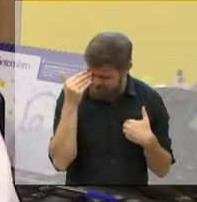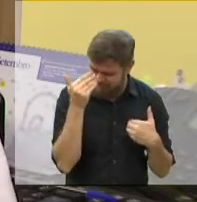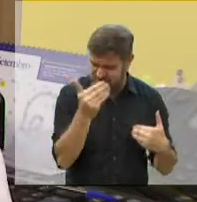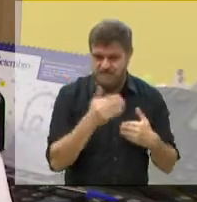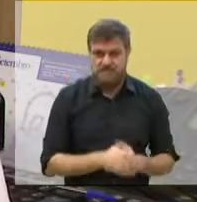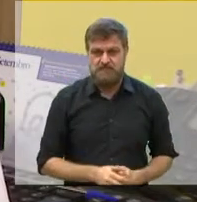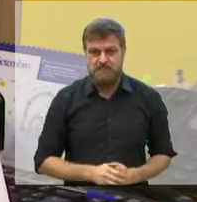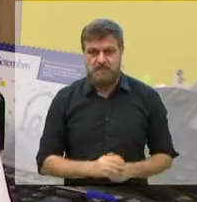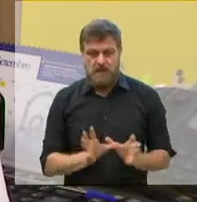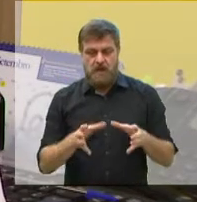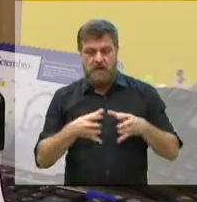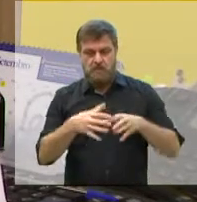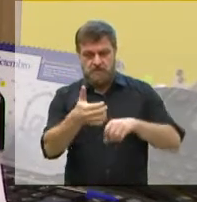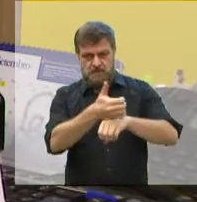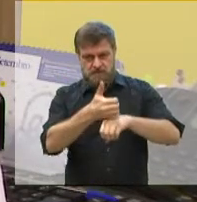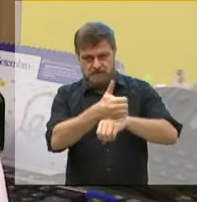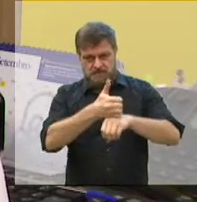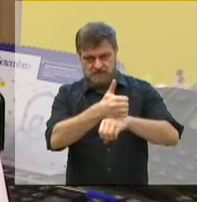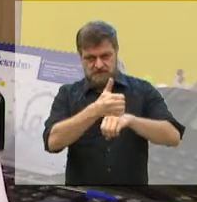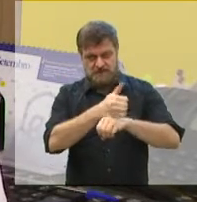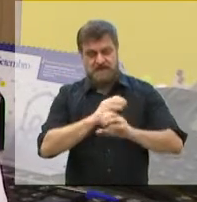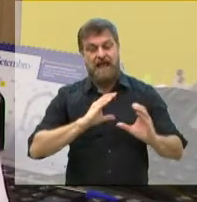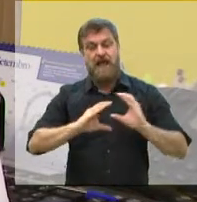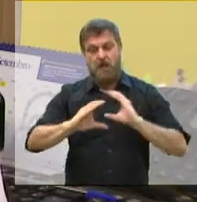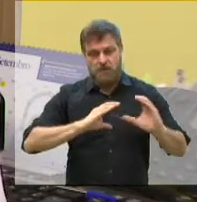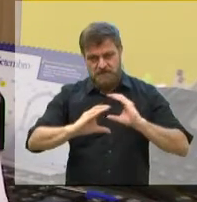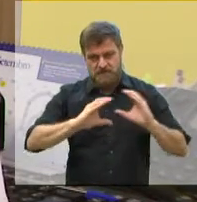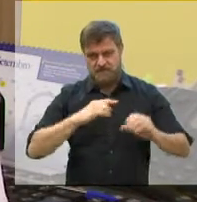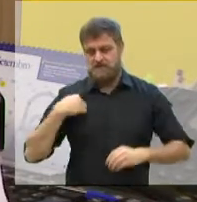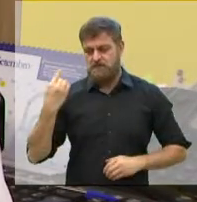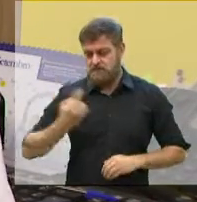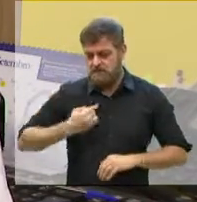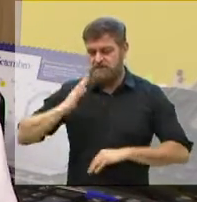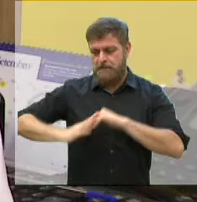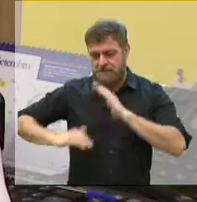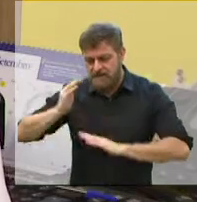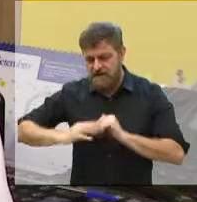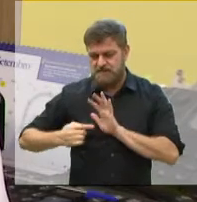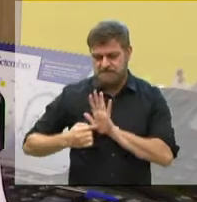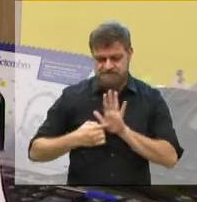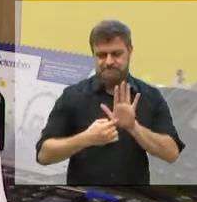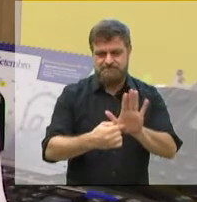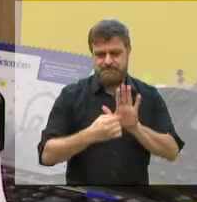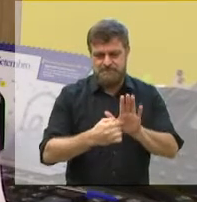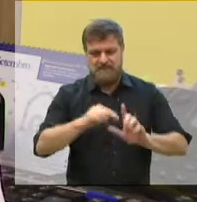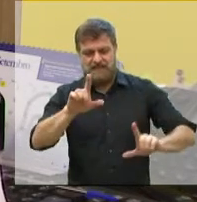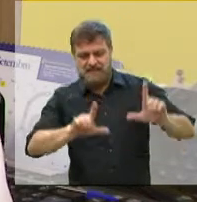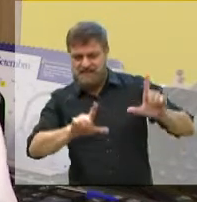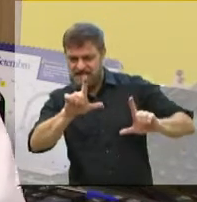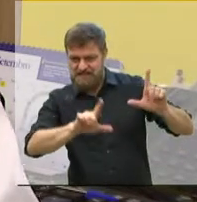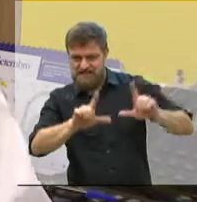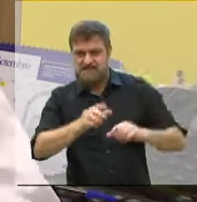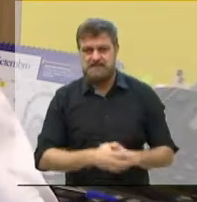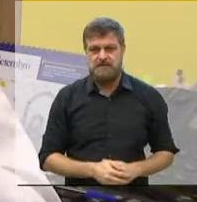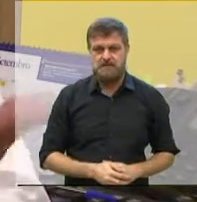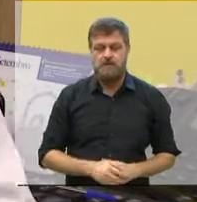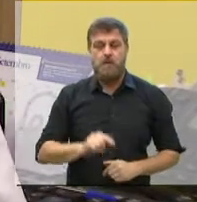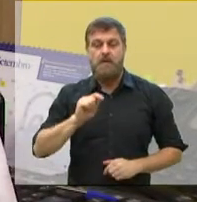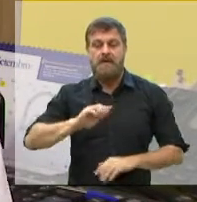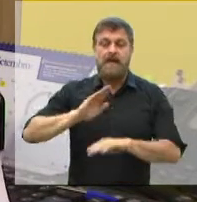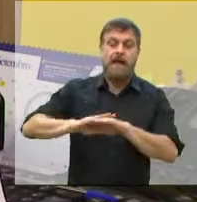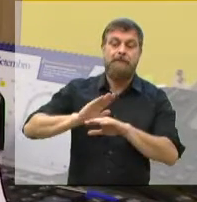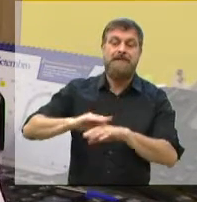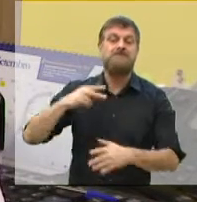principalmente a vocês, que é vocês que levam o que nós estamos fazendo aqui na Câmara Municipal de Campinas, o que o vereador